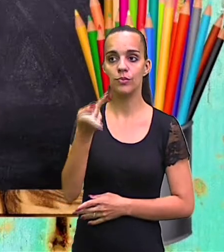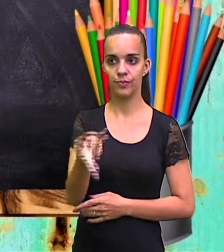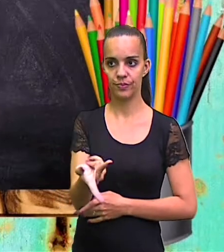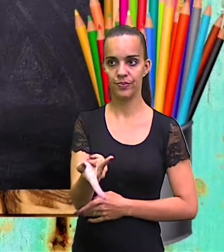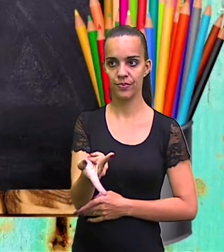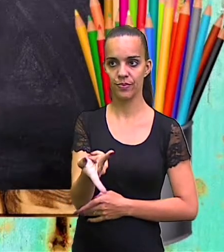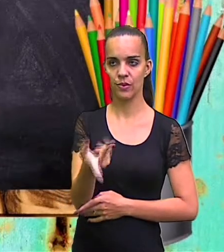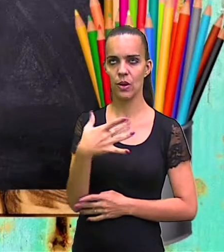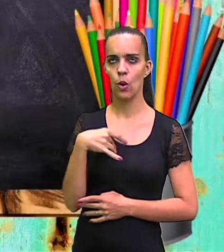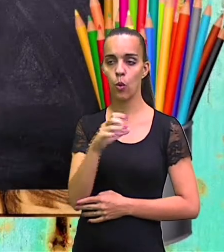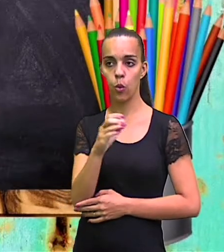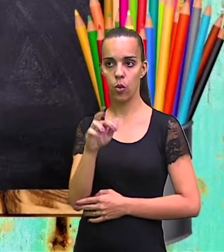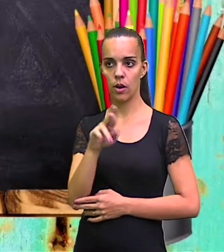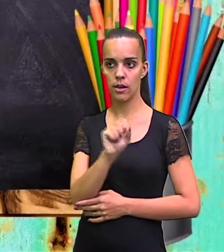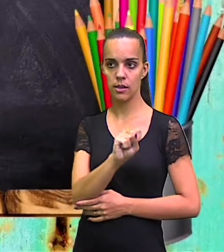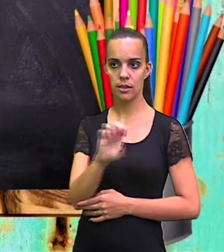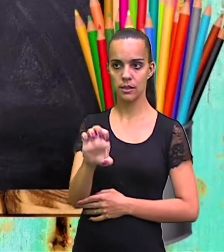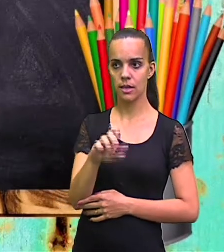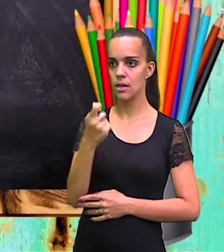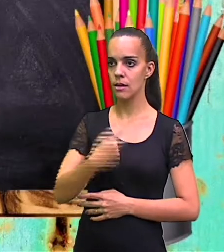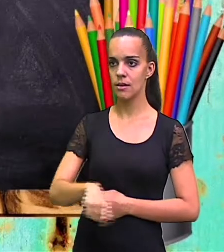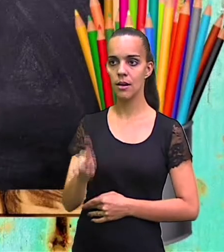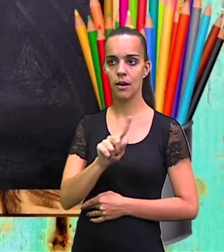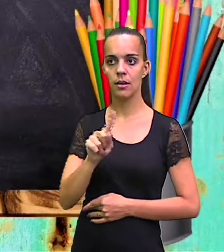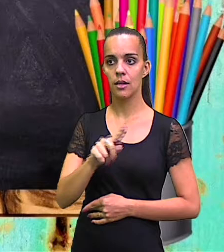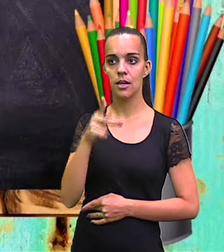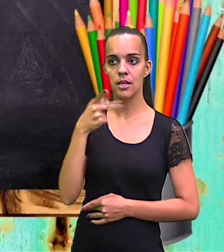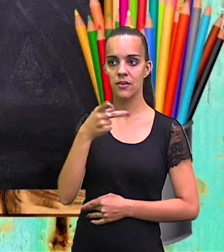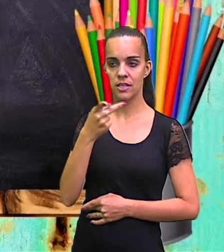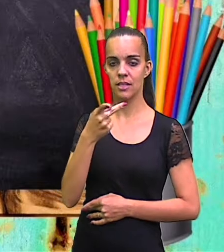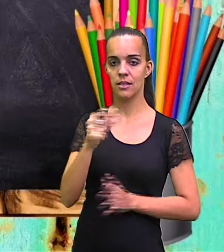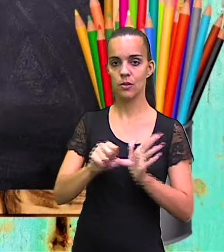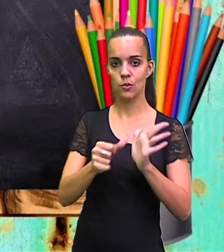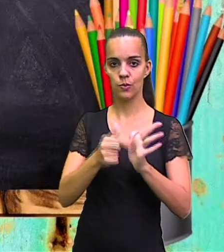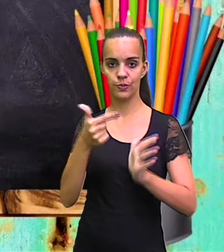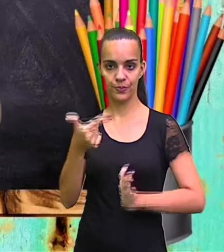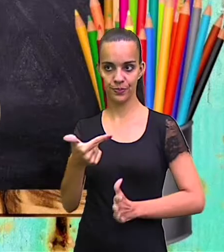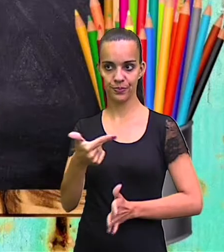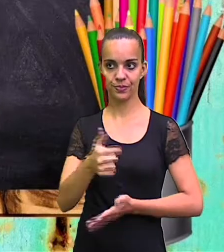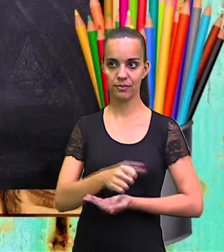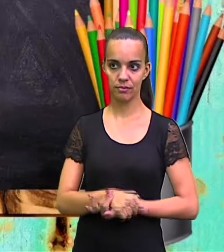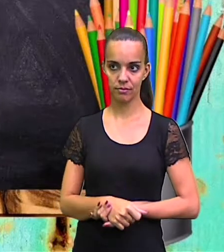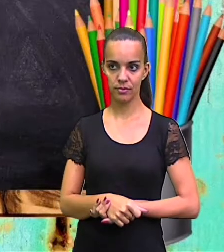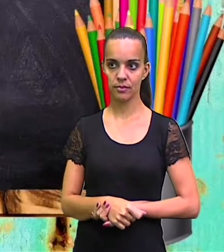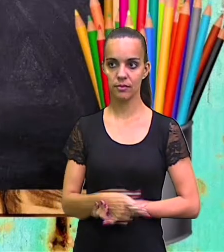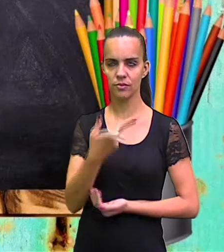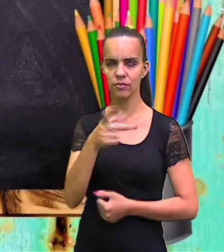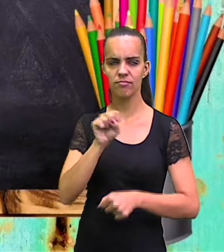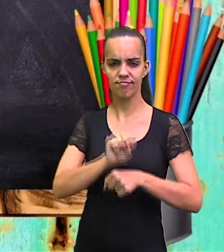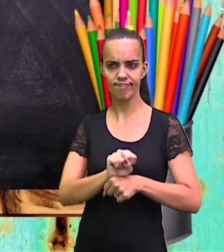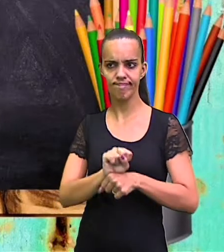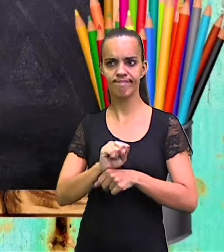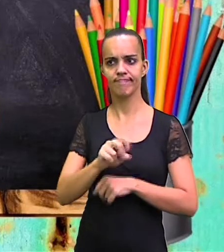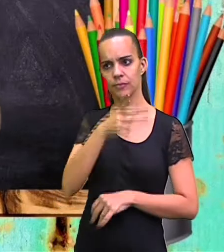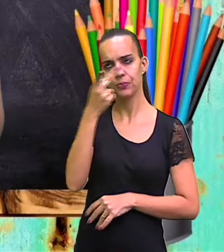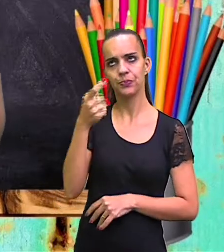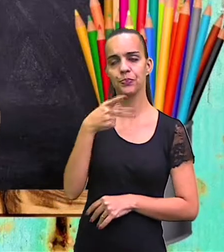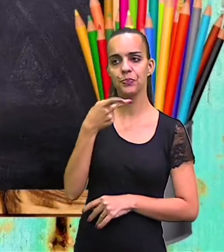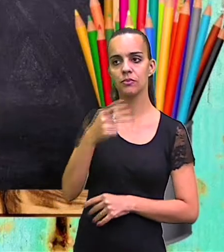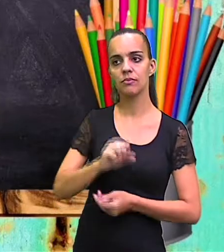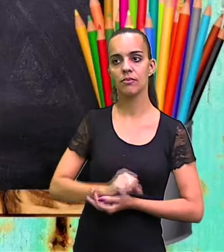A craseado, não precisa dizê-lo duas vezes. Já repararam que tem gente que fala